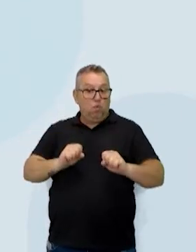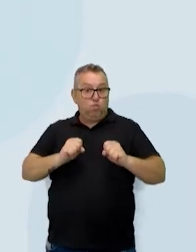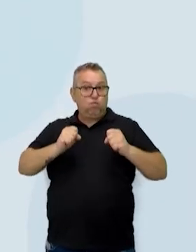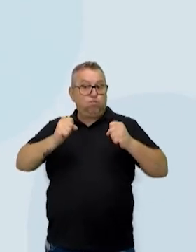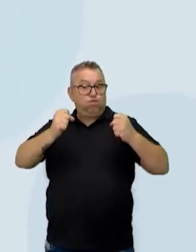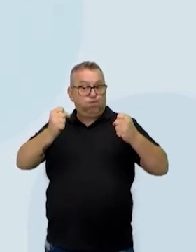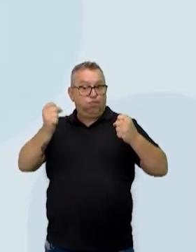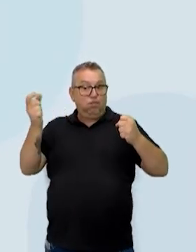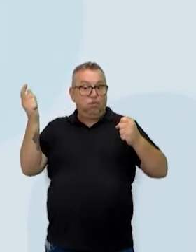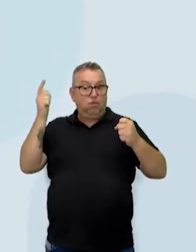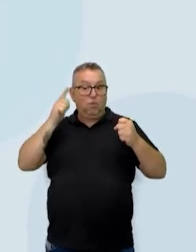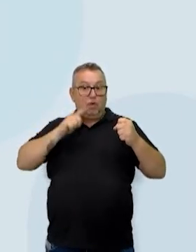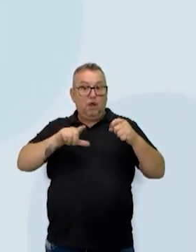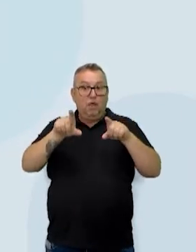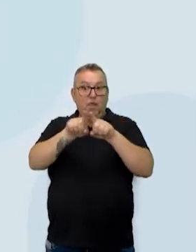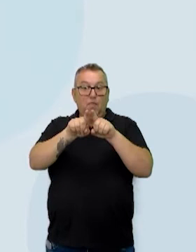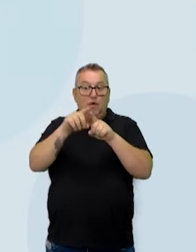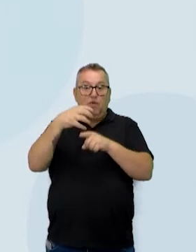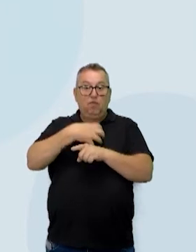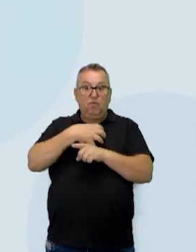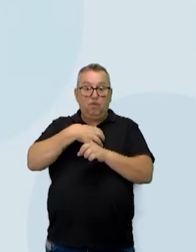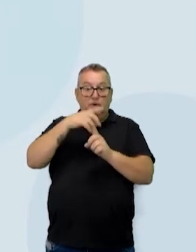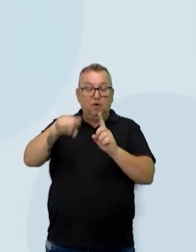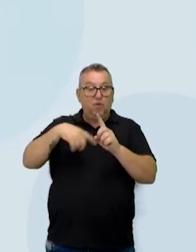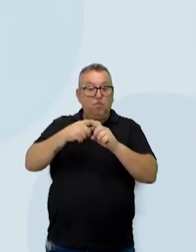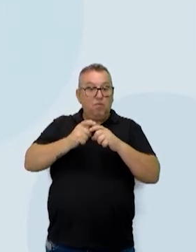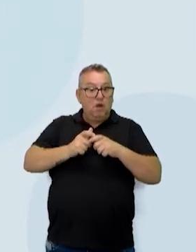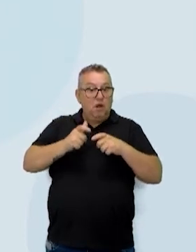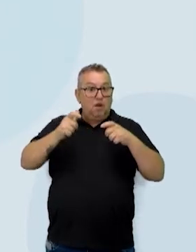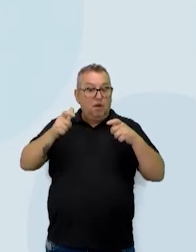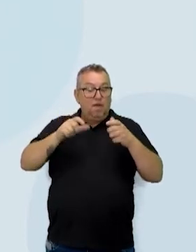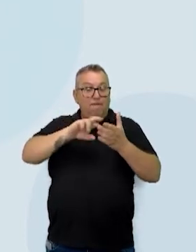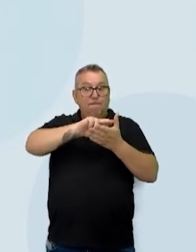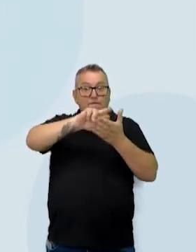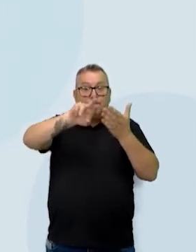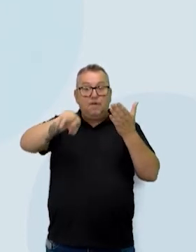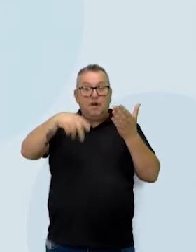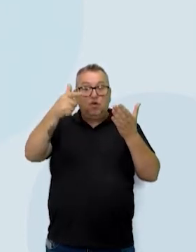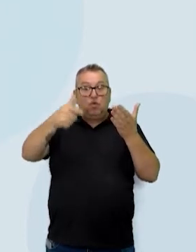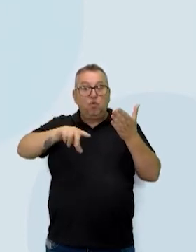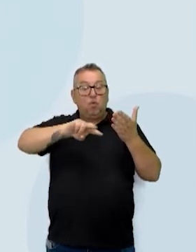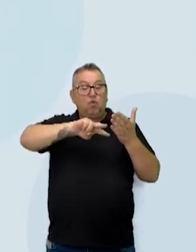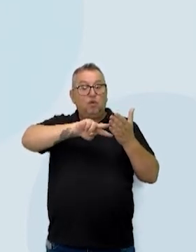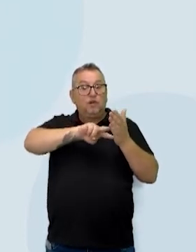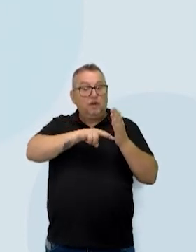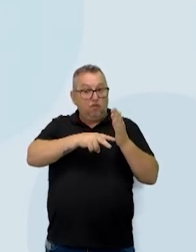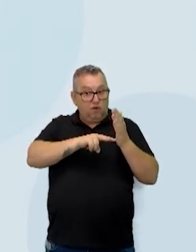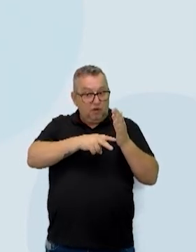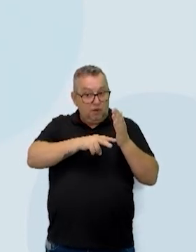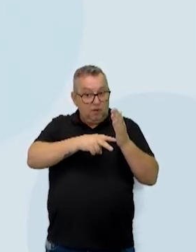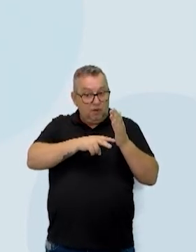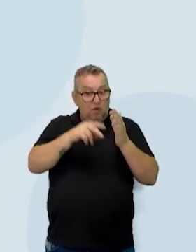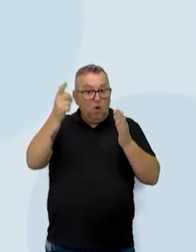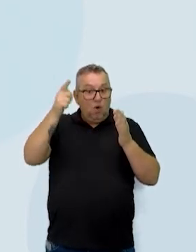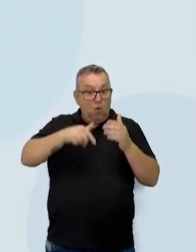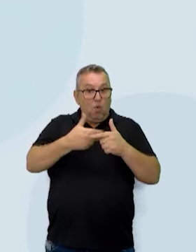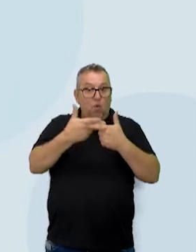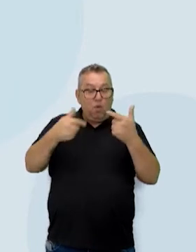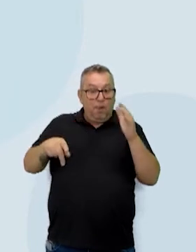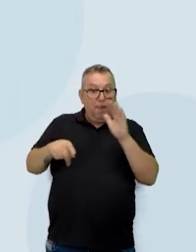consegue articular de uma forma mais ampla vários outros sindicatos, vários outros